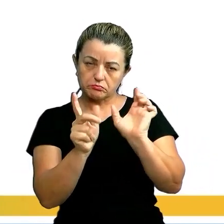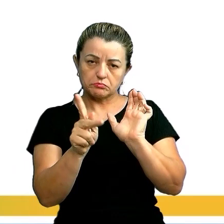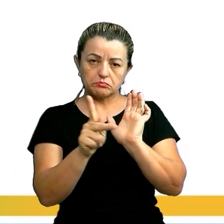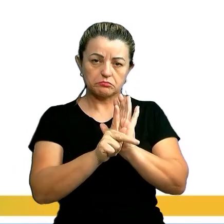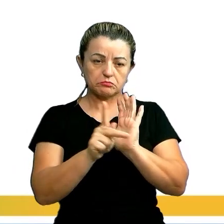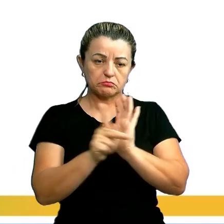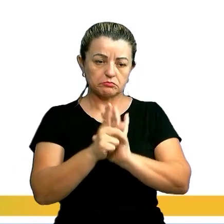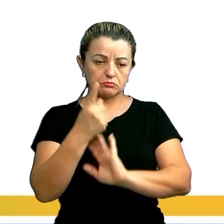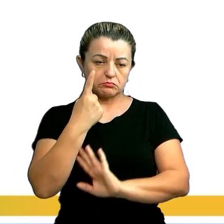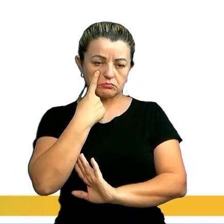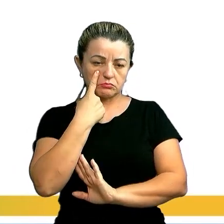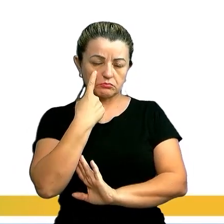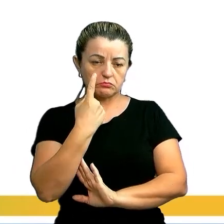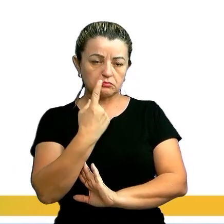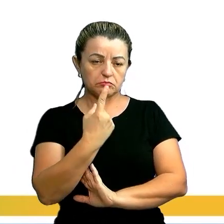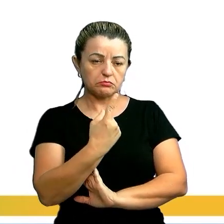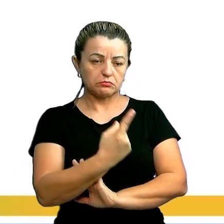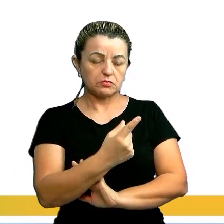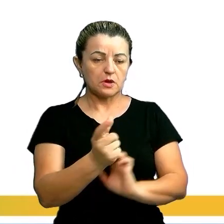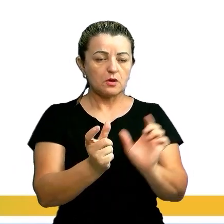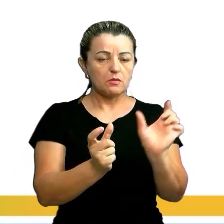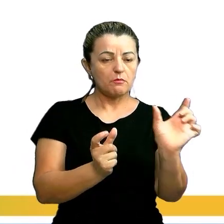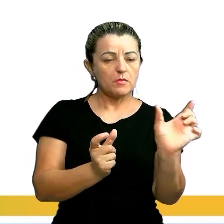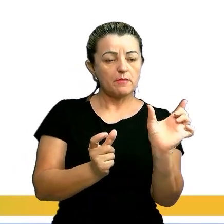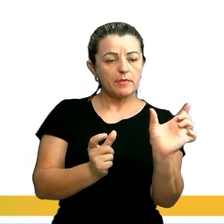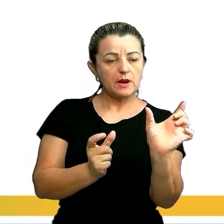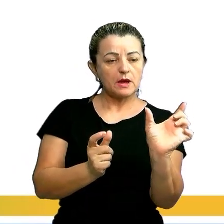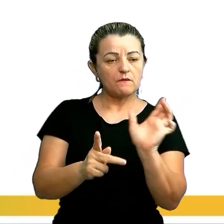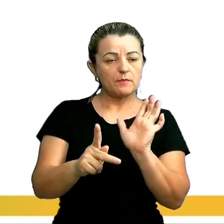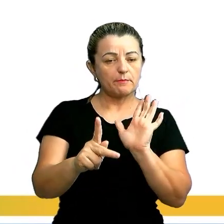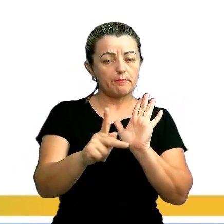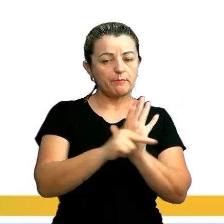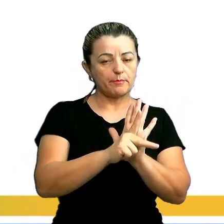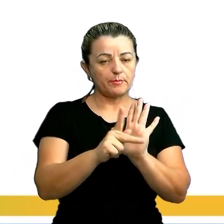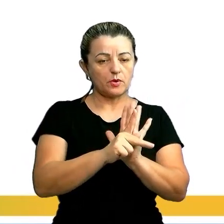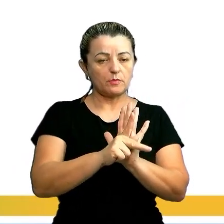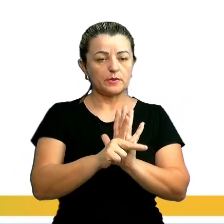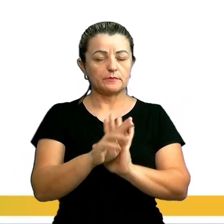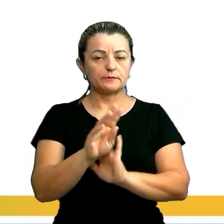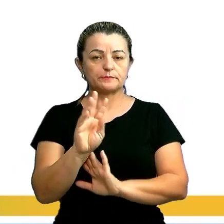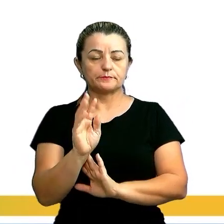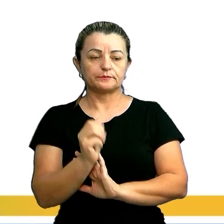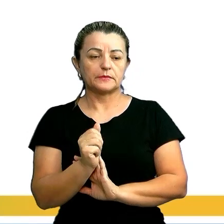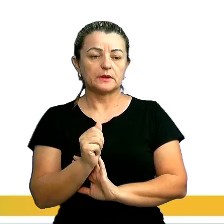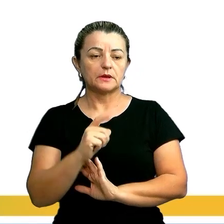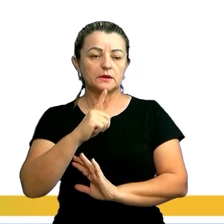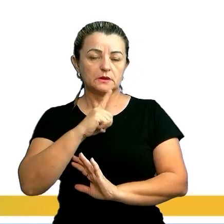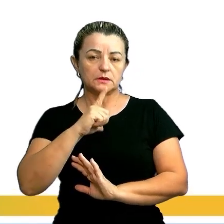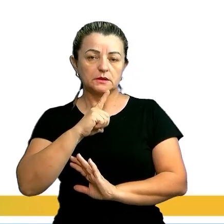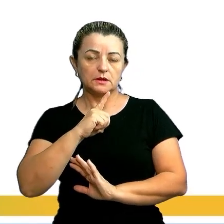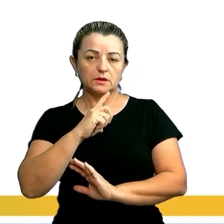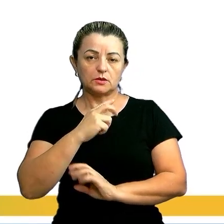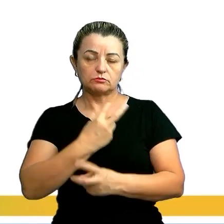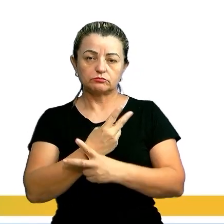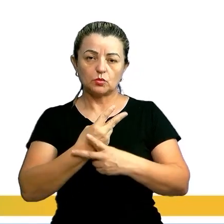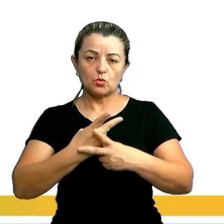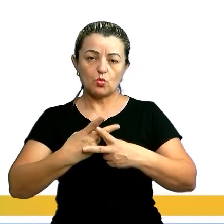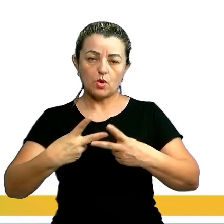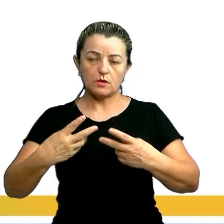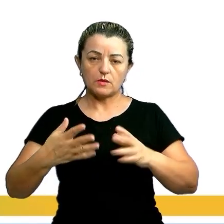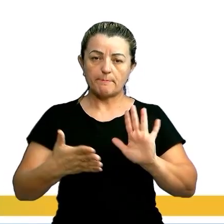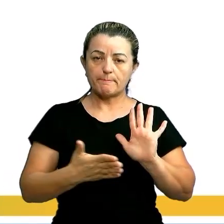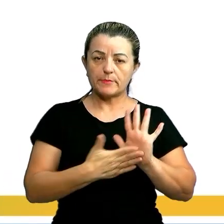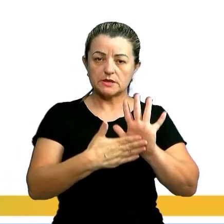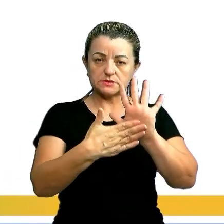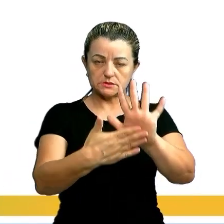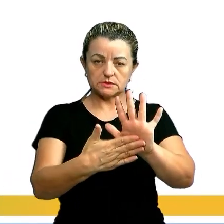aí epíteto, é só uma palavra específica que vai qualificar, às vezes, esse ser. No